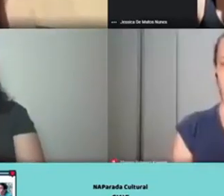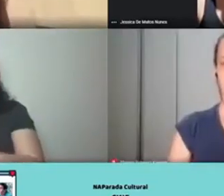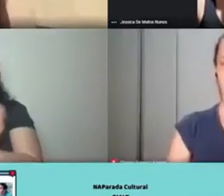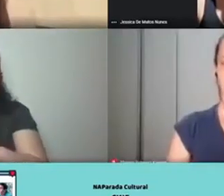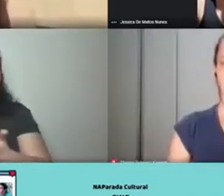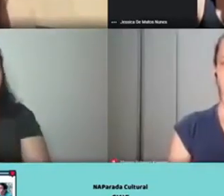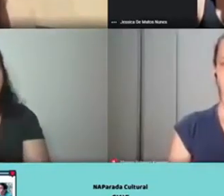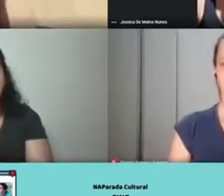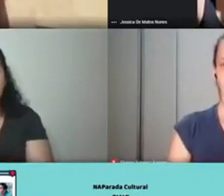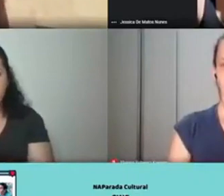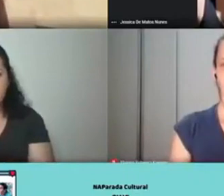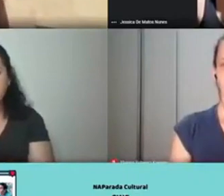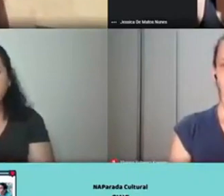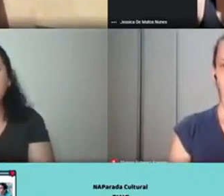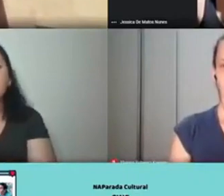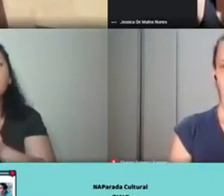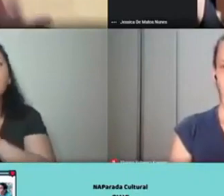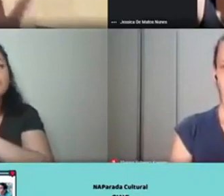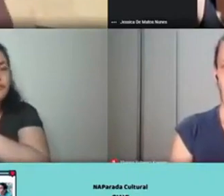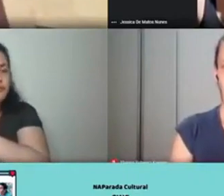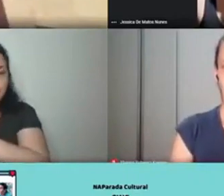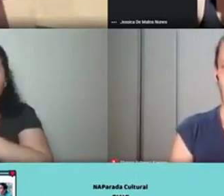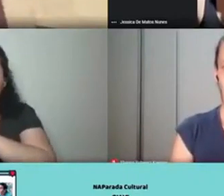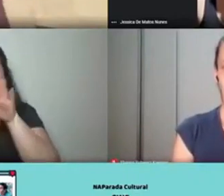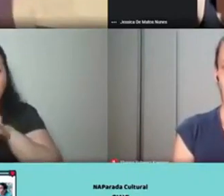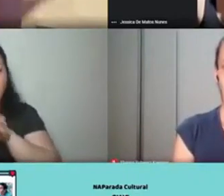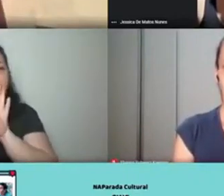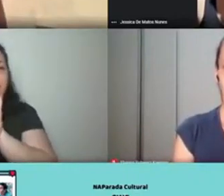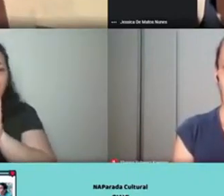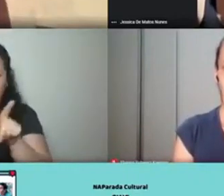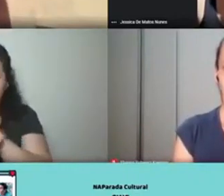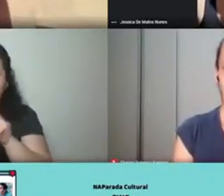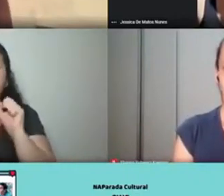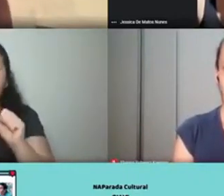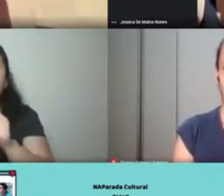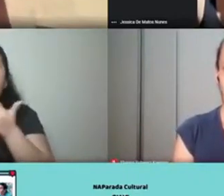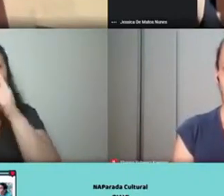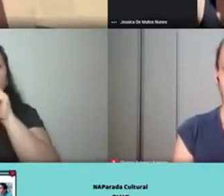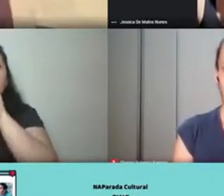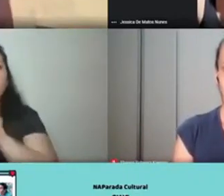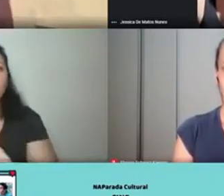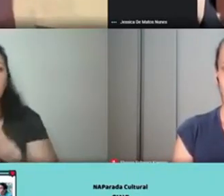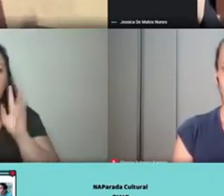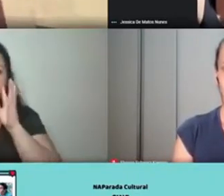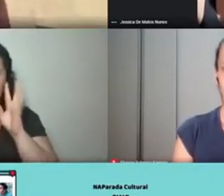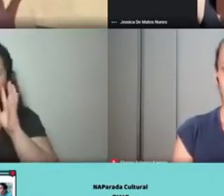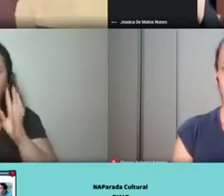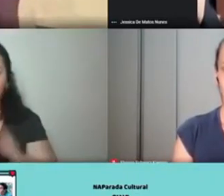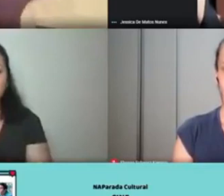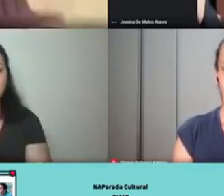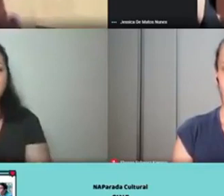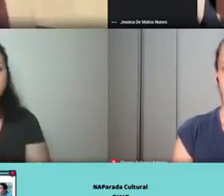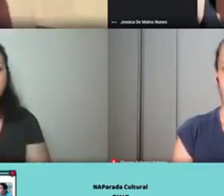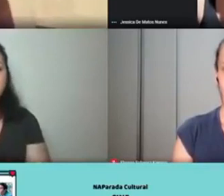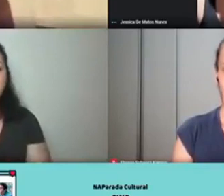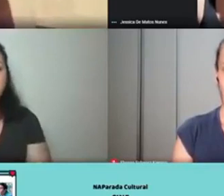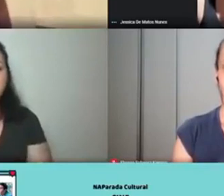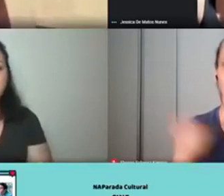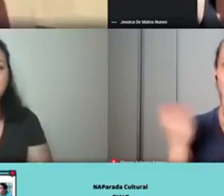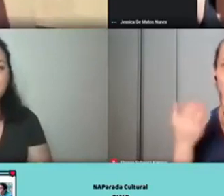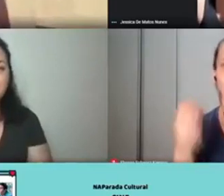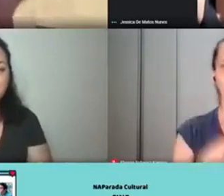são os pensamentos mais positivos, né? Também podem surgir outros pensamentos. E agora, como é que eu vou me entender